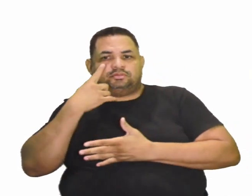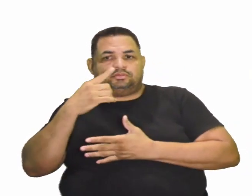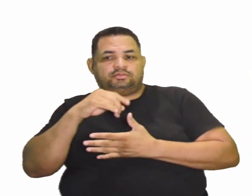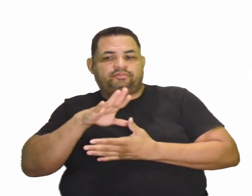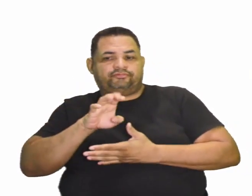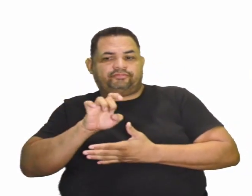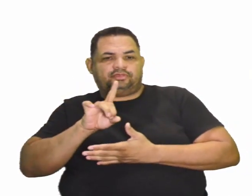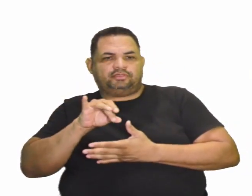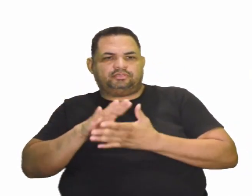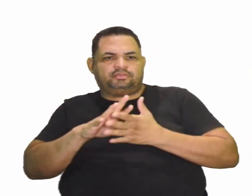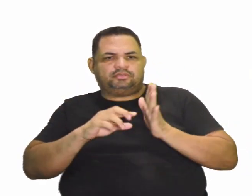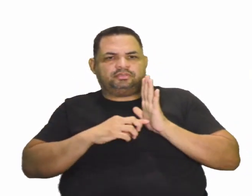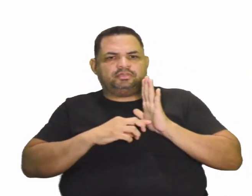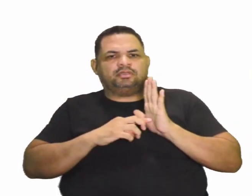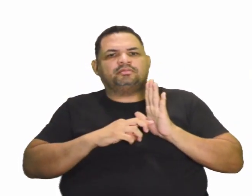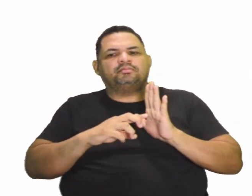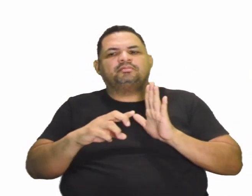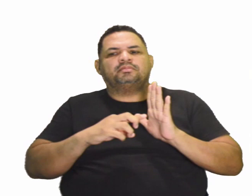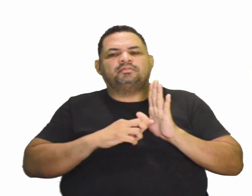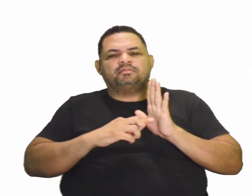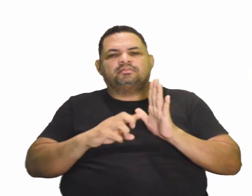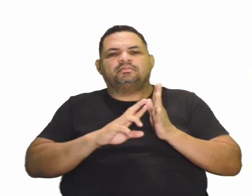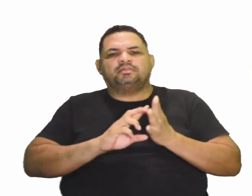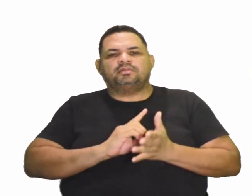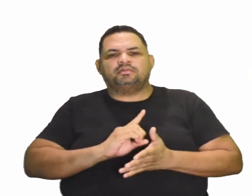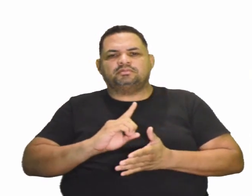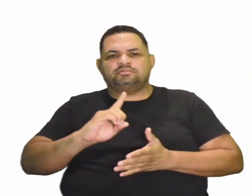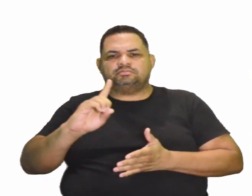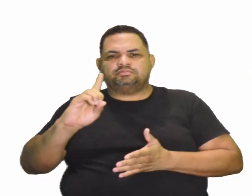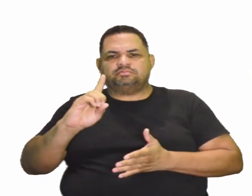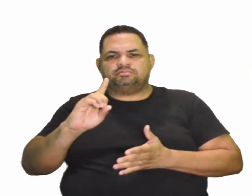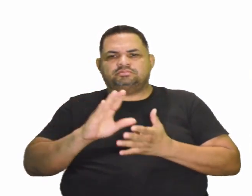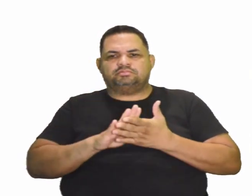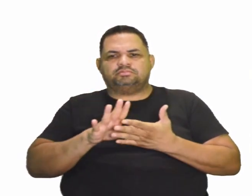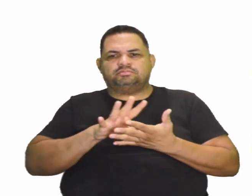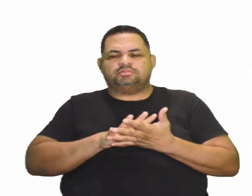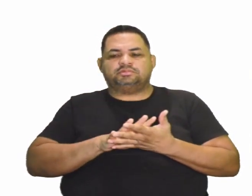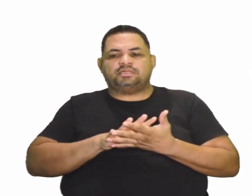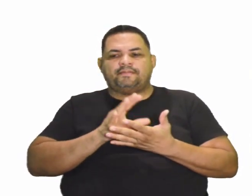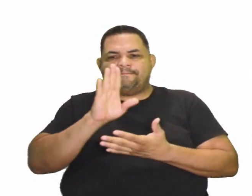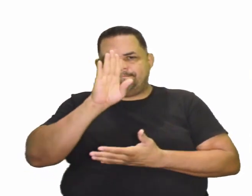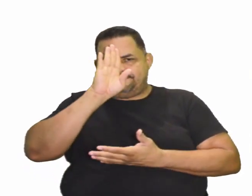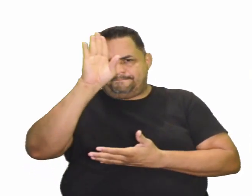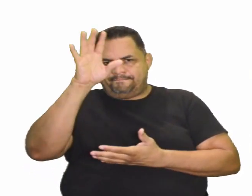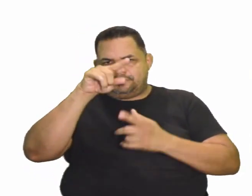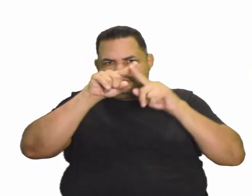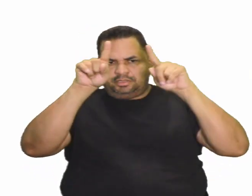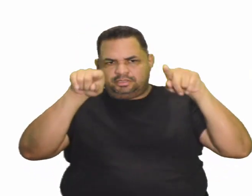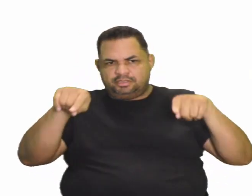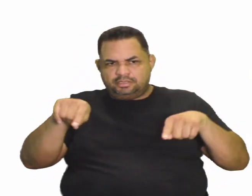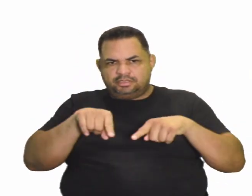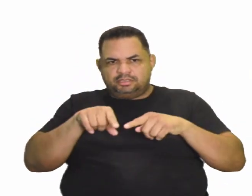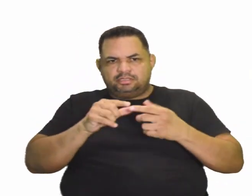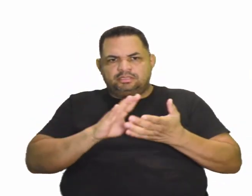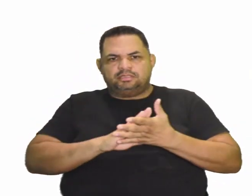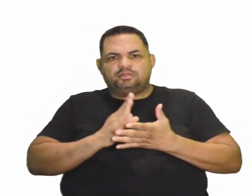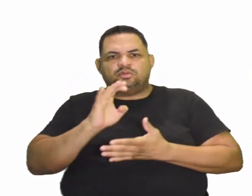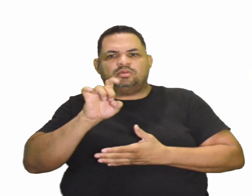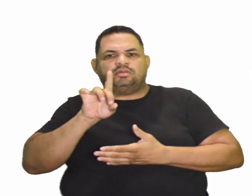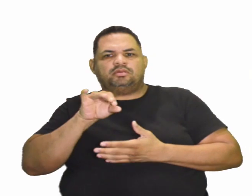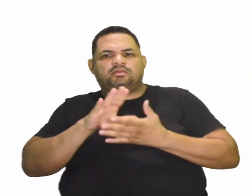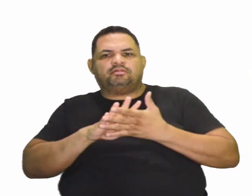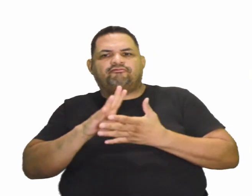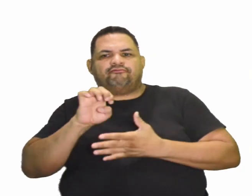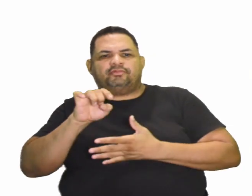é representada como uma deusa, que ocupa o centro da tela. No quadro de Cavalcante, Vênus aparece